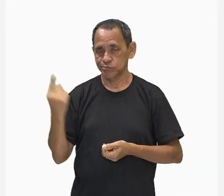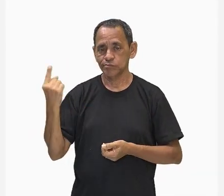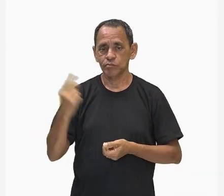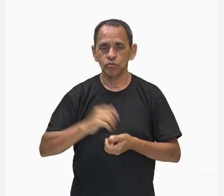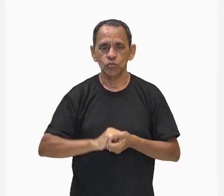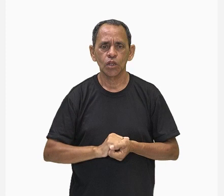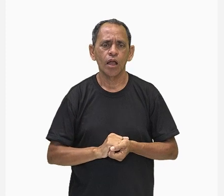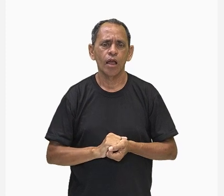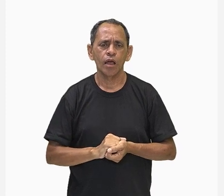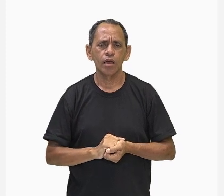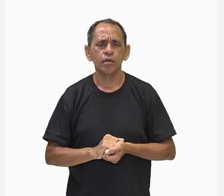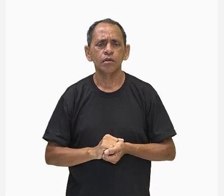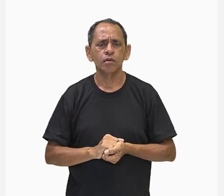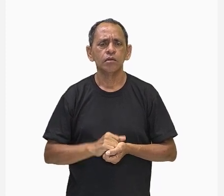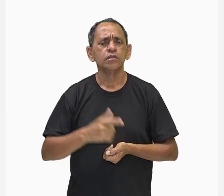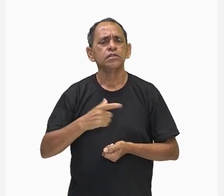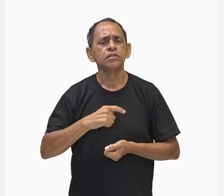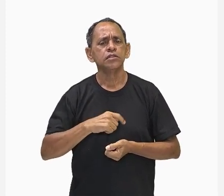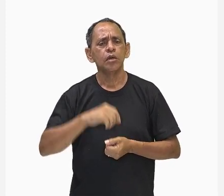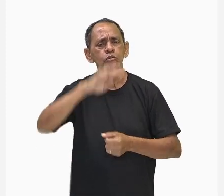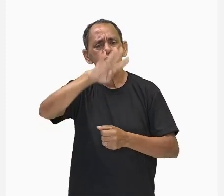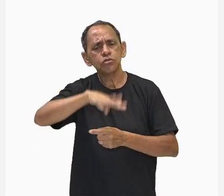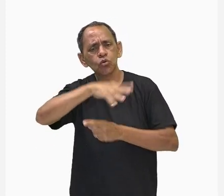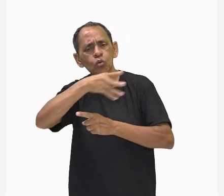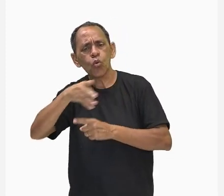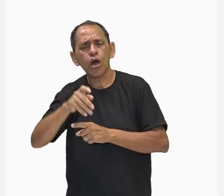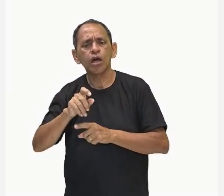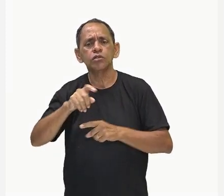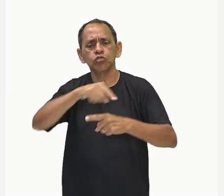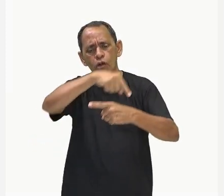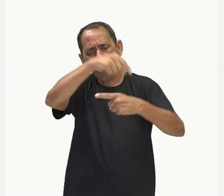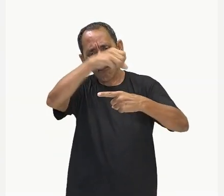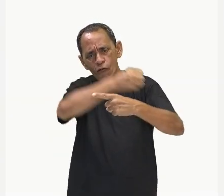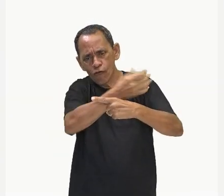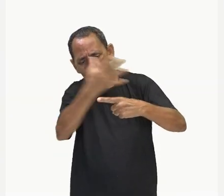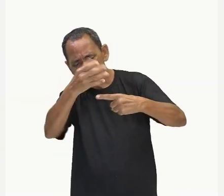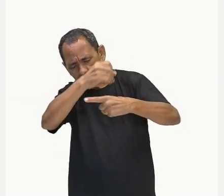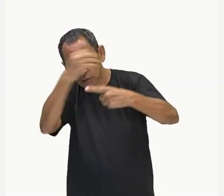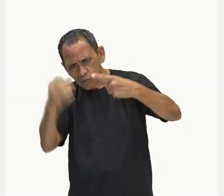Aqui no nosso quadro nós temos, ó, a fração decimal